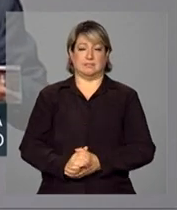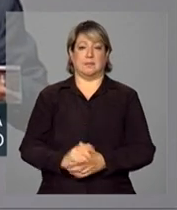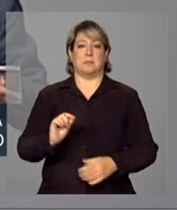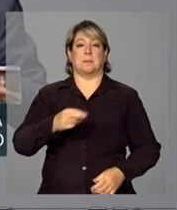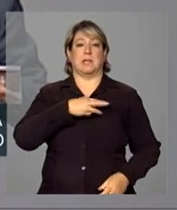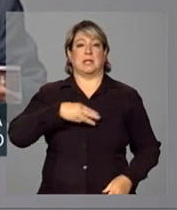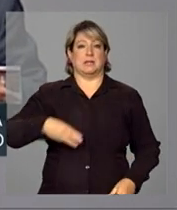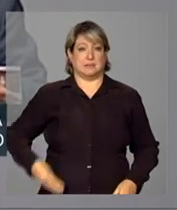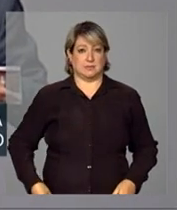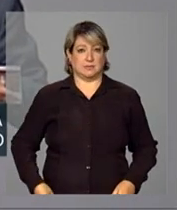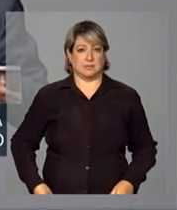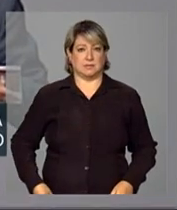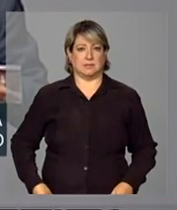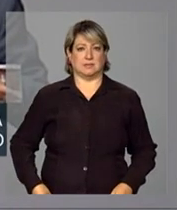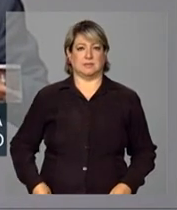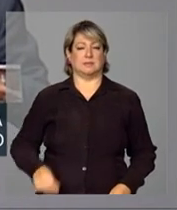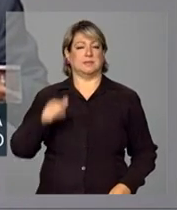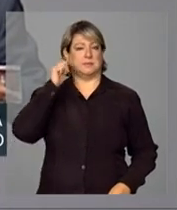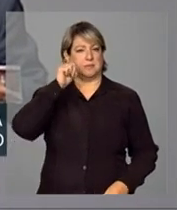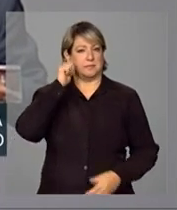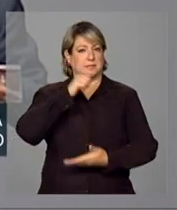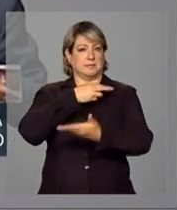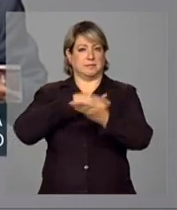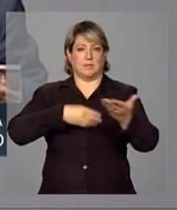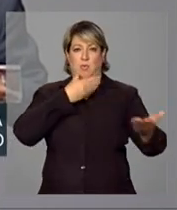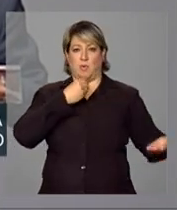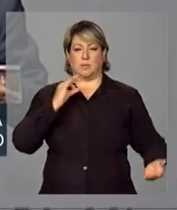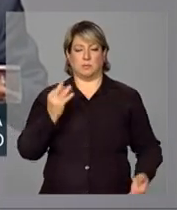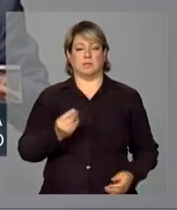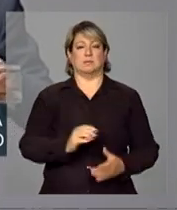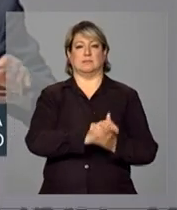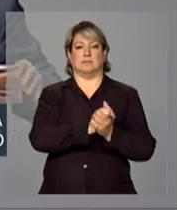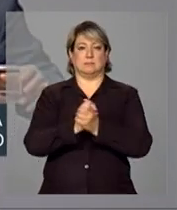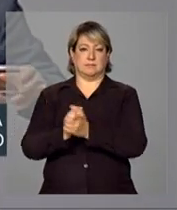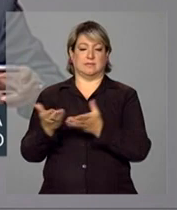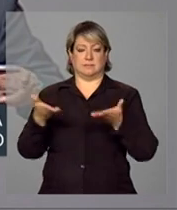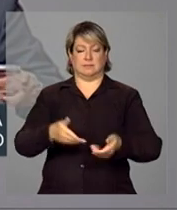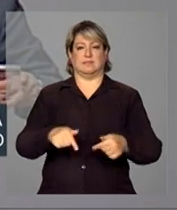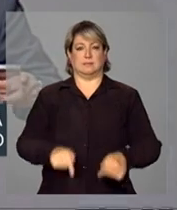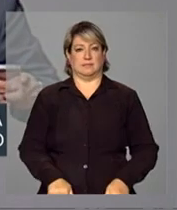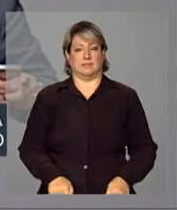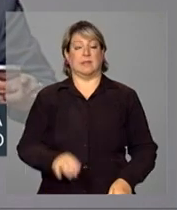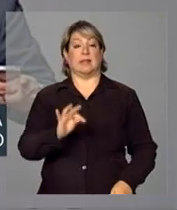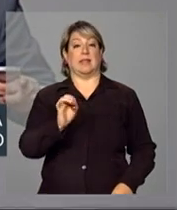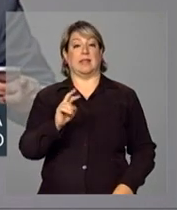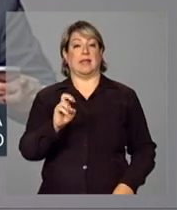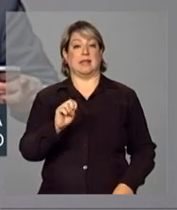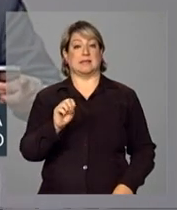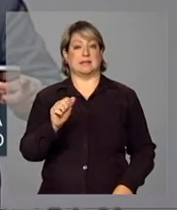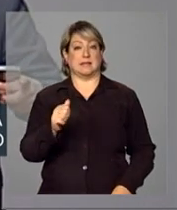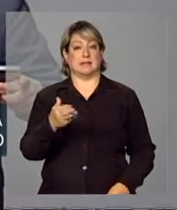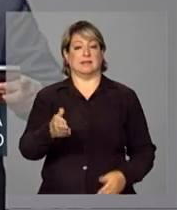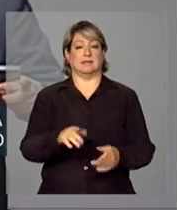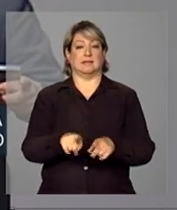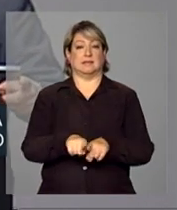ministros e ministras que nos honram com a sua presença. Tereza Campelo, do Desenvolvimento